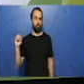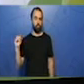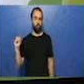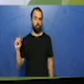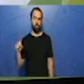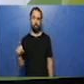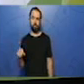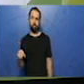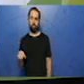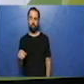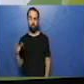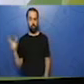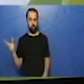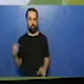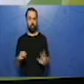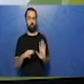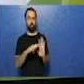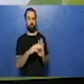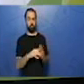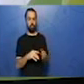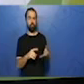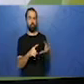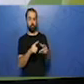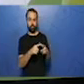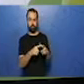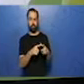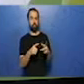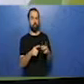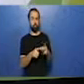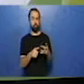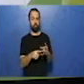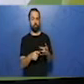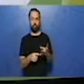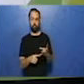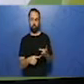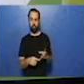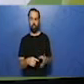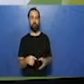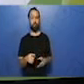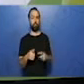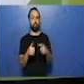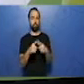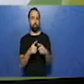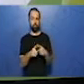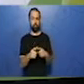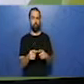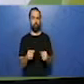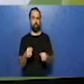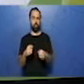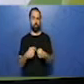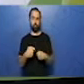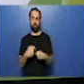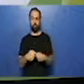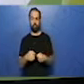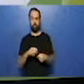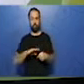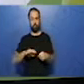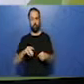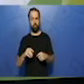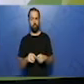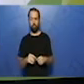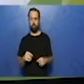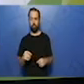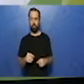A gente precisa separar um sólido de um outro sólido, um gás de um sólido, um líquido de um